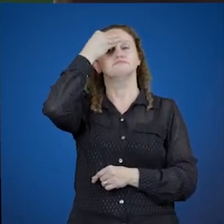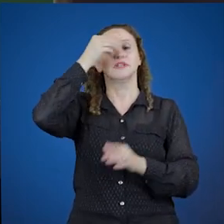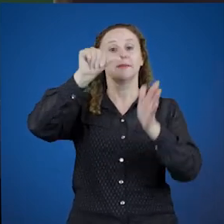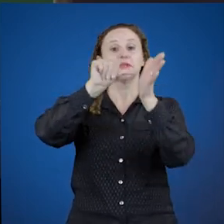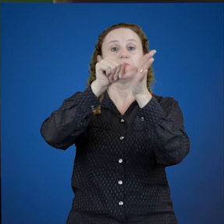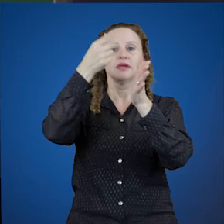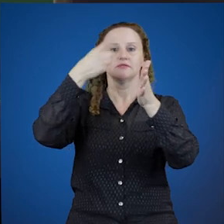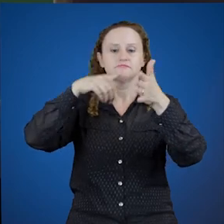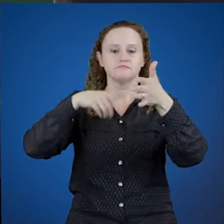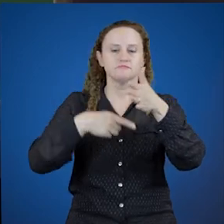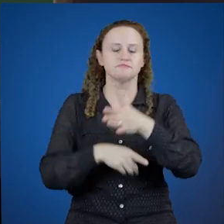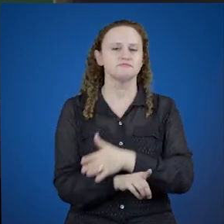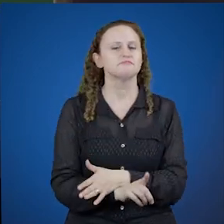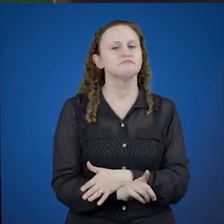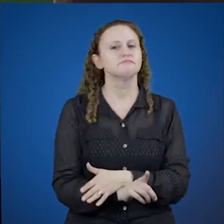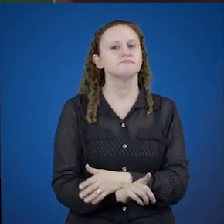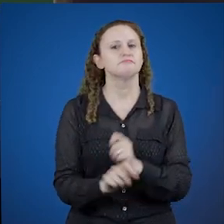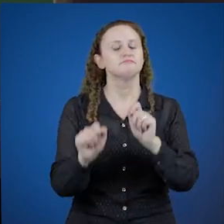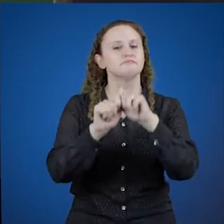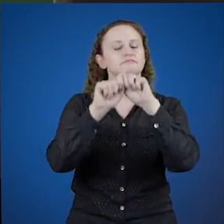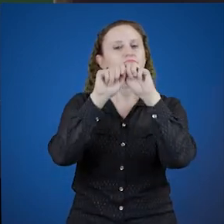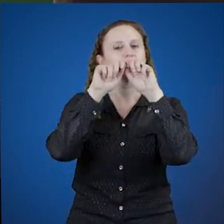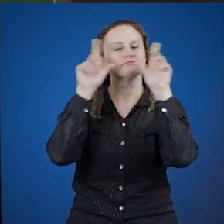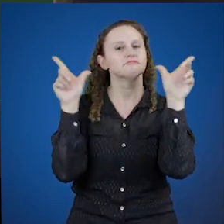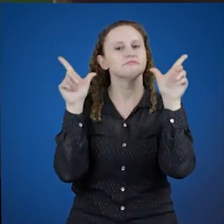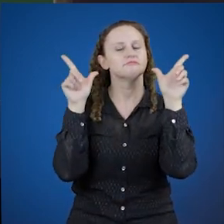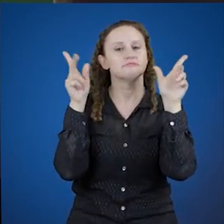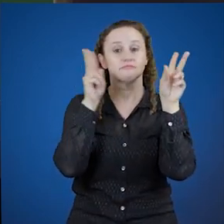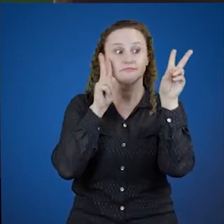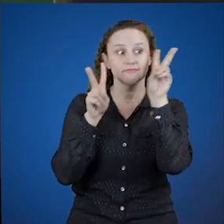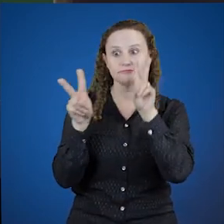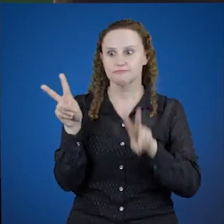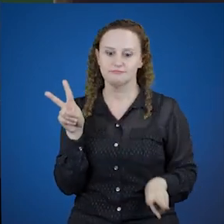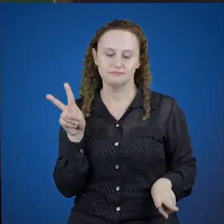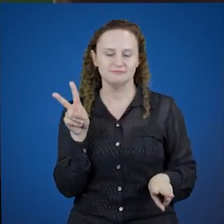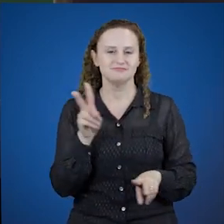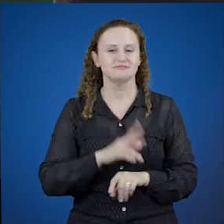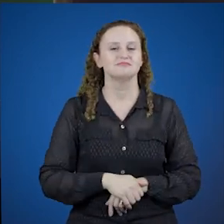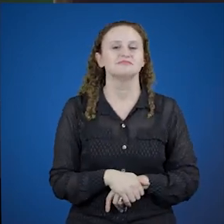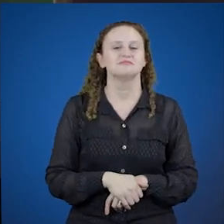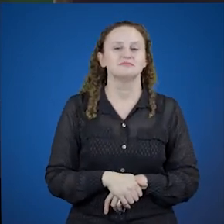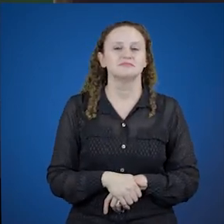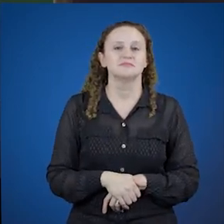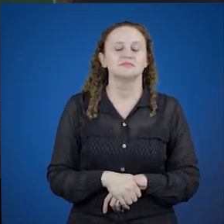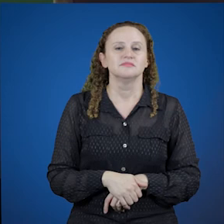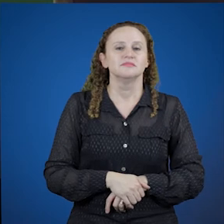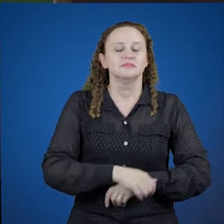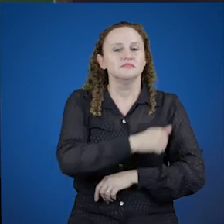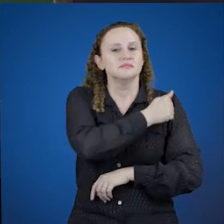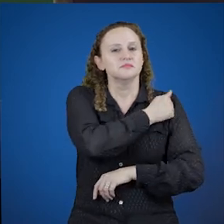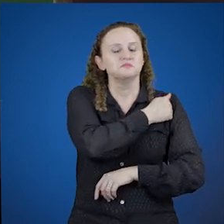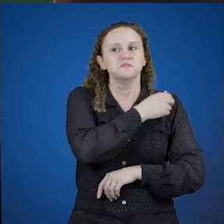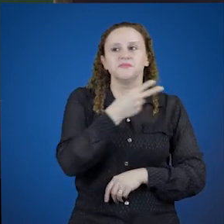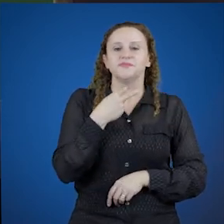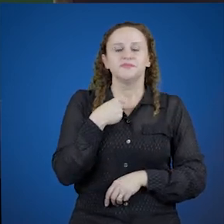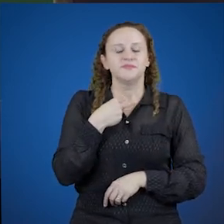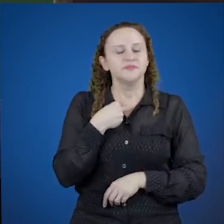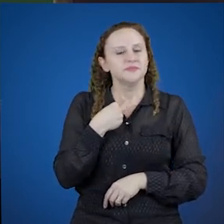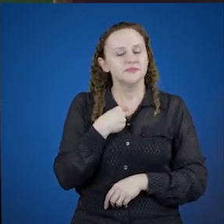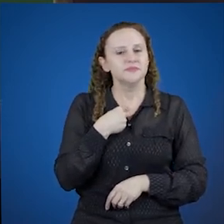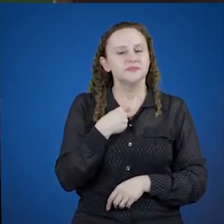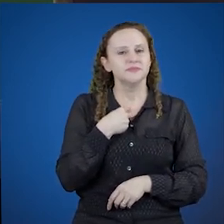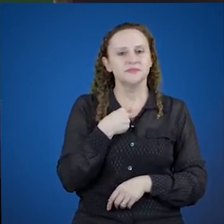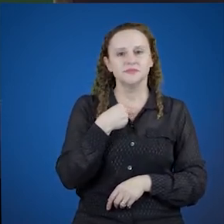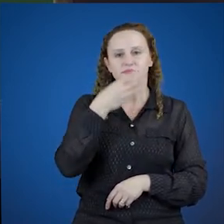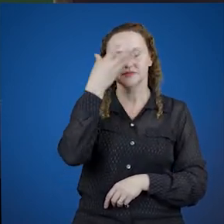declinação e para ficar mais fácil para ele visualizar então o aluno não pode perder de vista